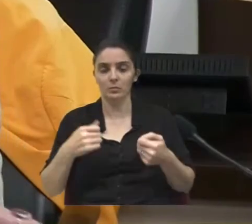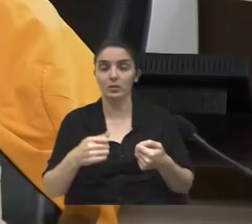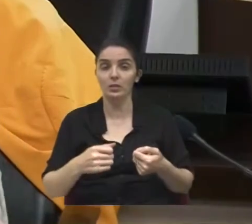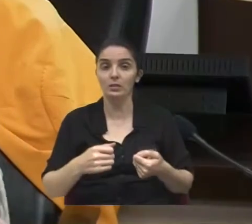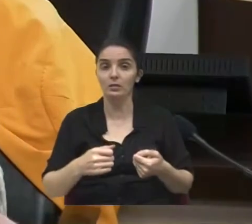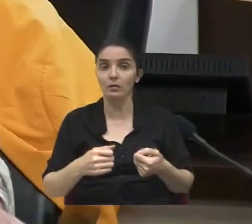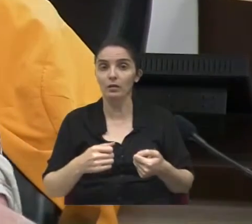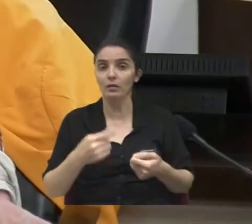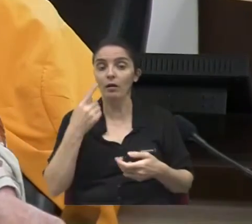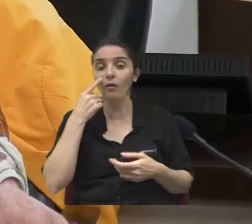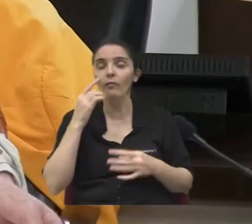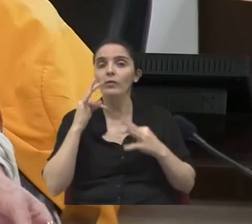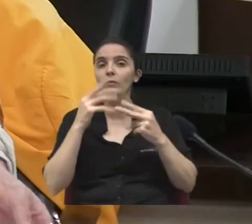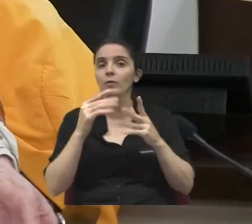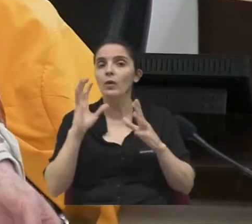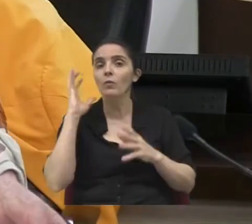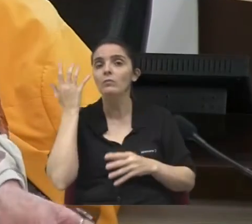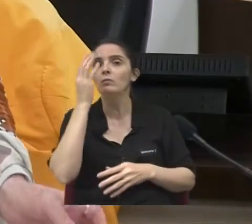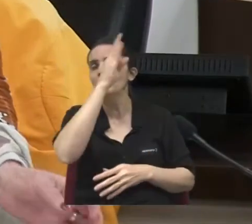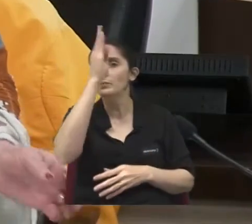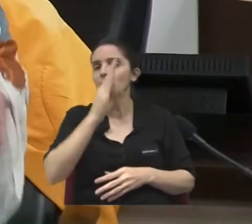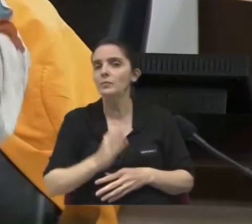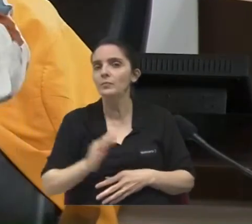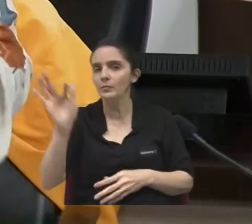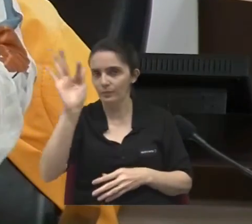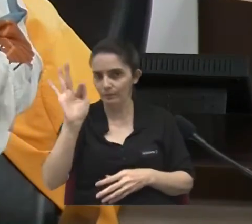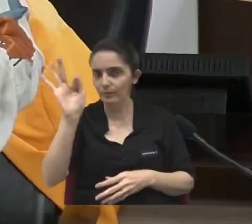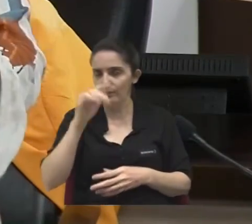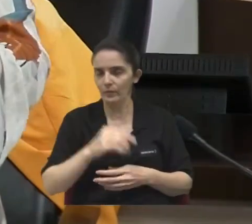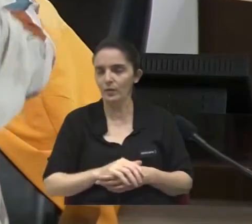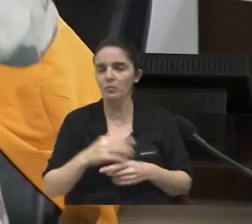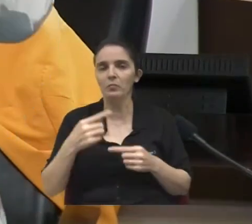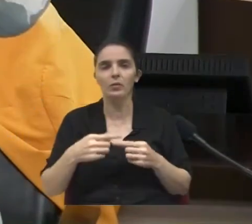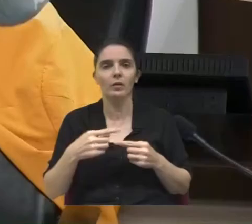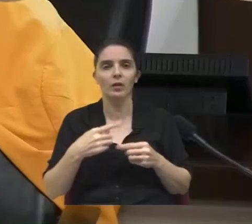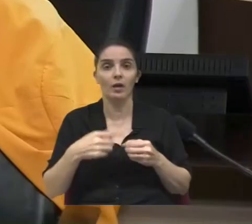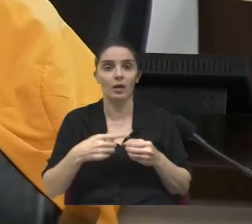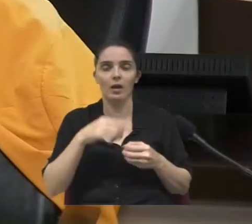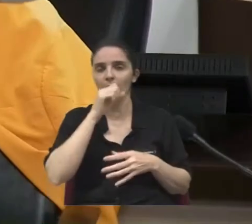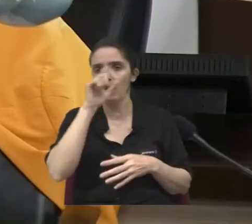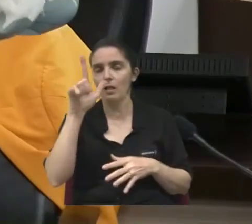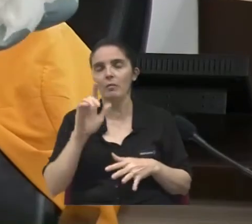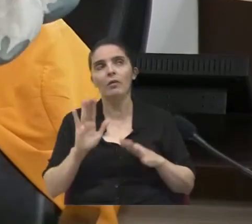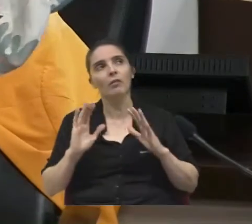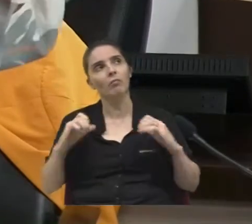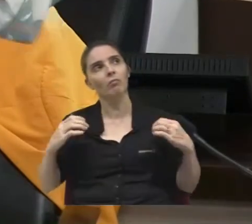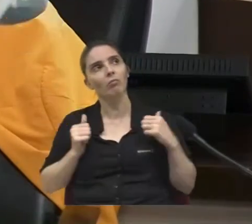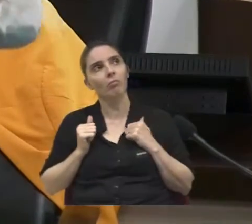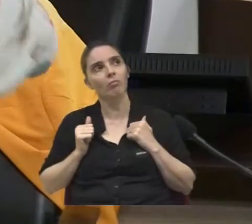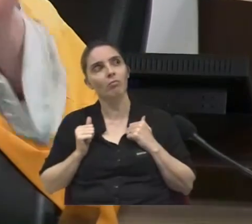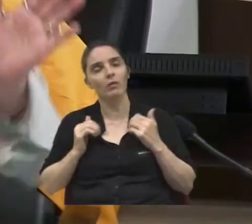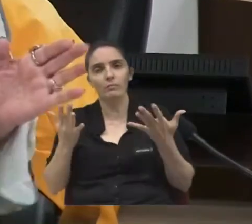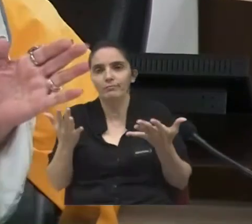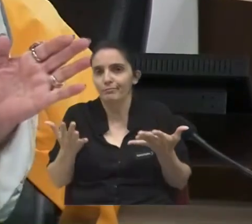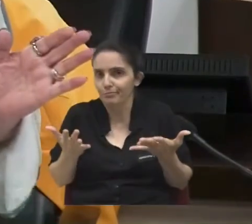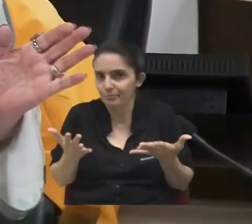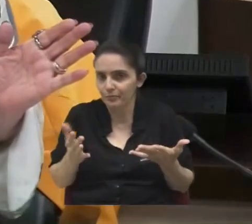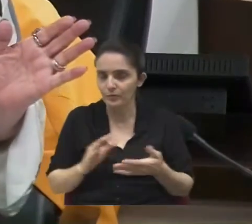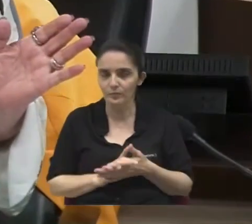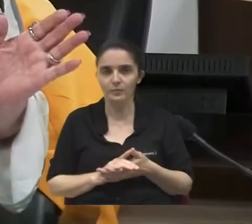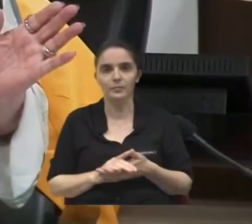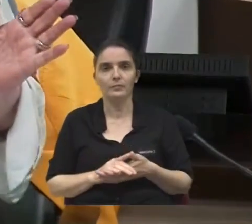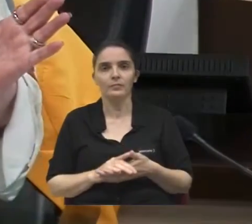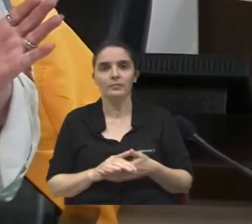as ações, a nossa cidade realmente está muito parada. E com relação à castração, que inclusive foi citado aqui, seria uma das primeiras